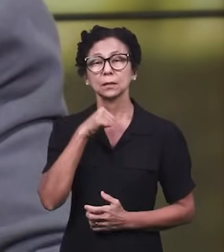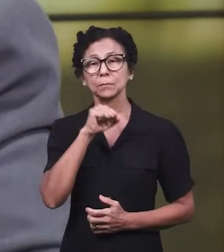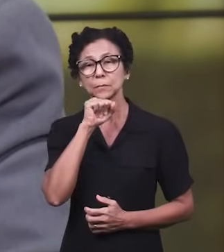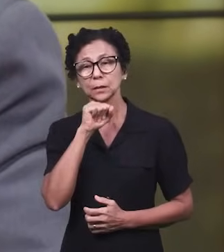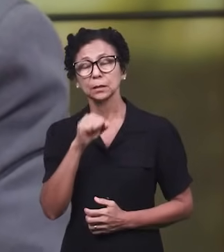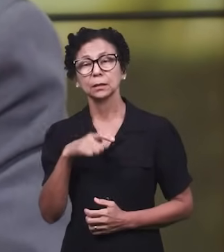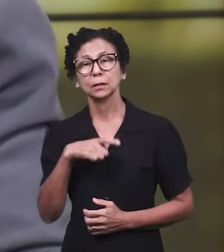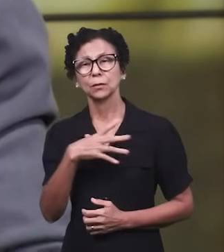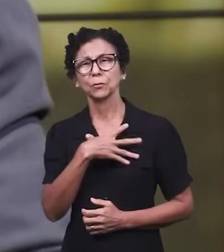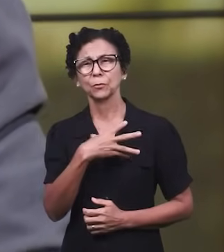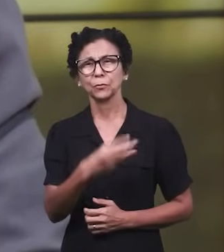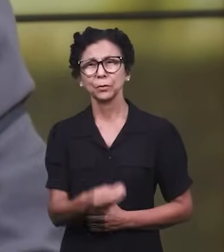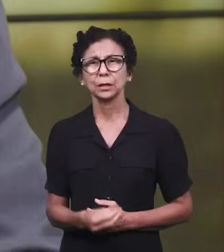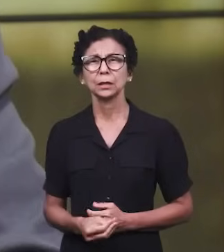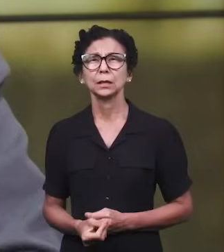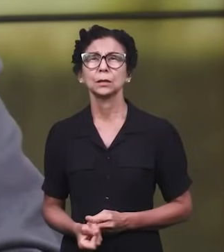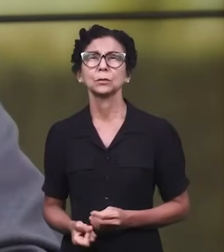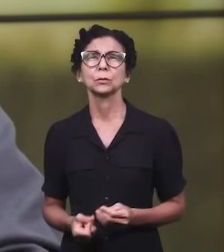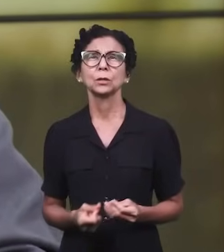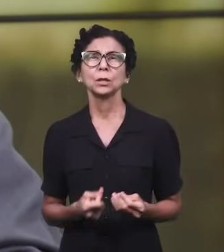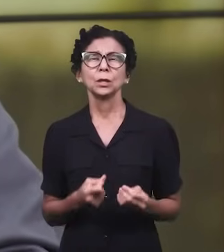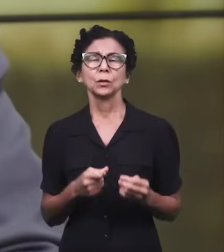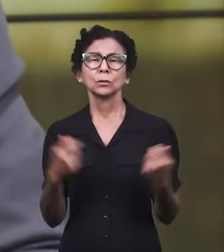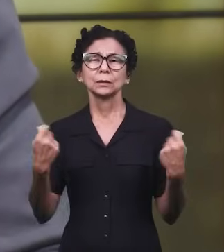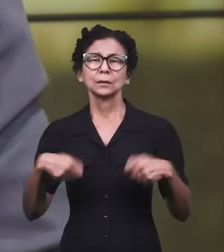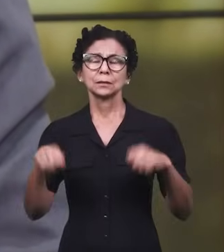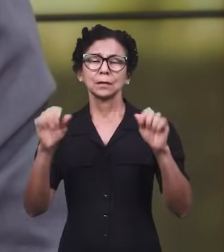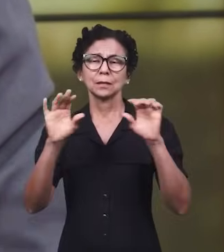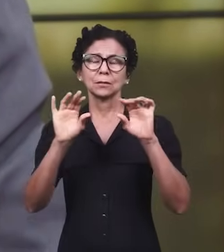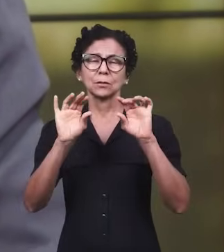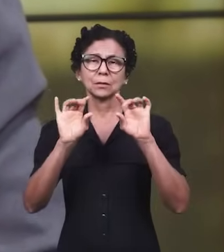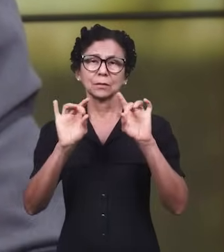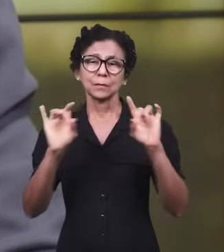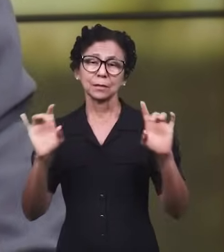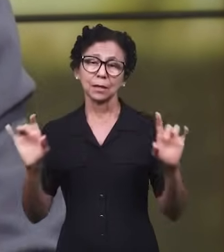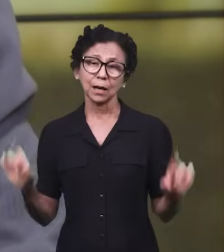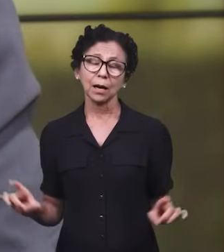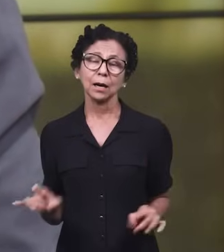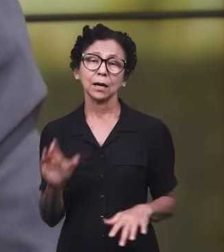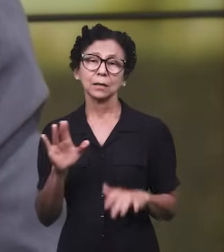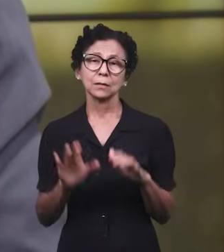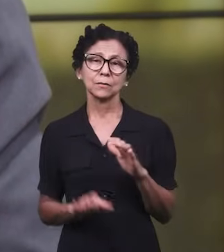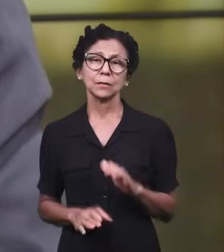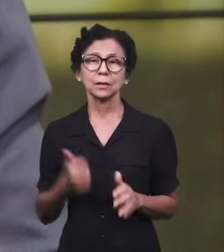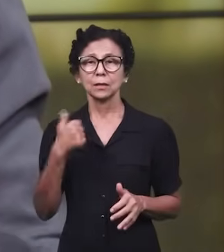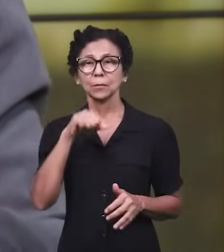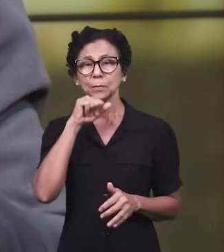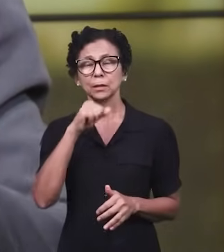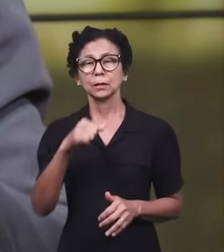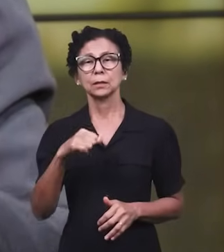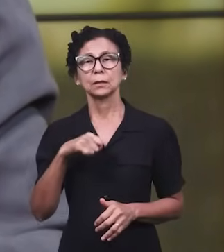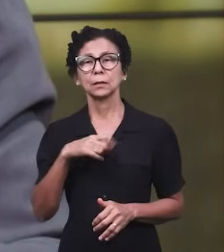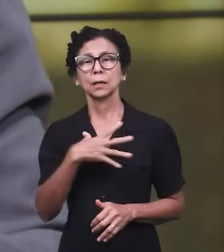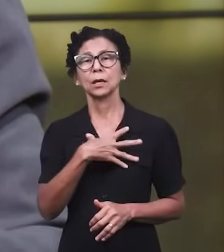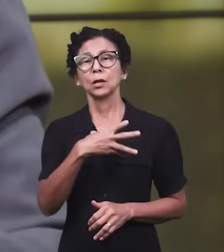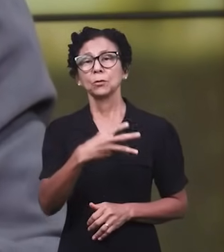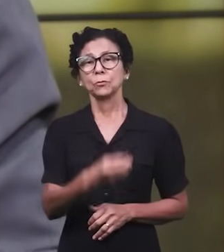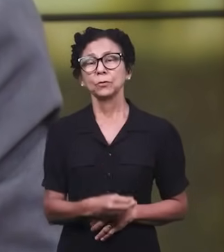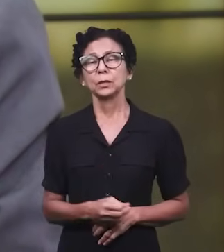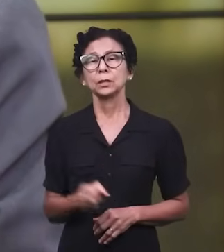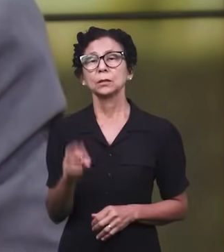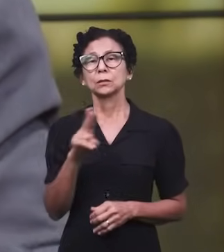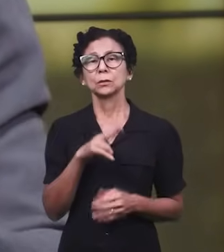tem um filho que está indo para o caminho das drogas, uma mãe que tem um filho. Então é essa compreensão para nós não sermos como Eli,